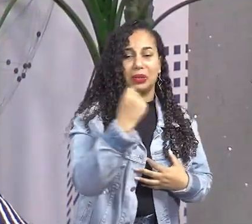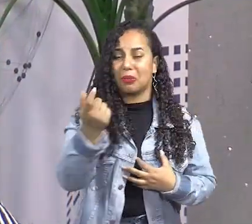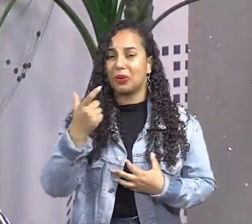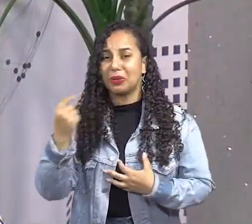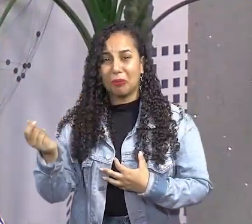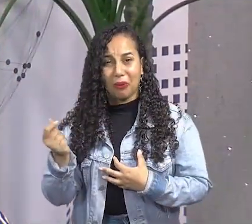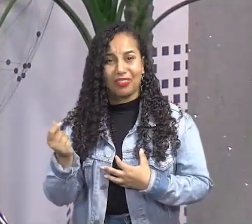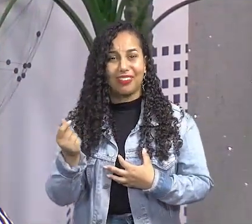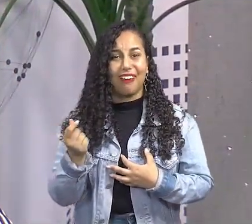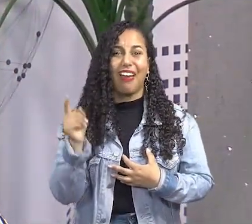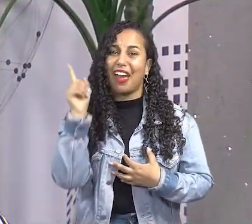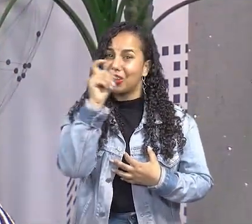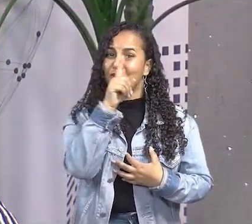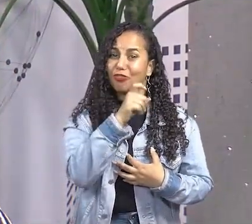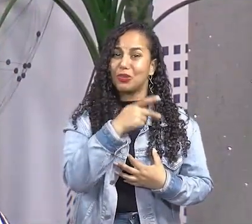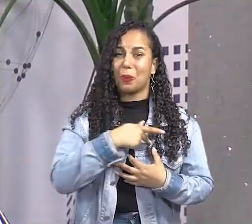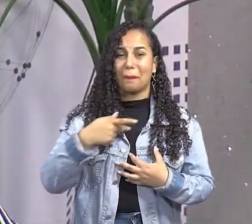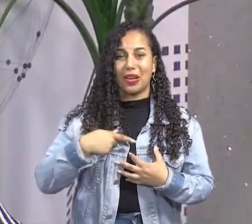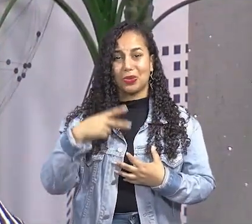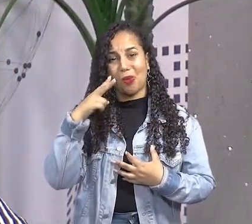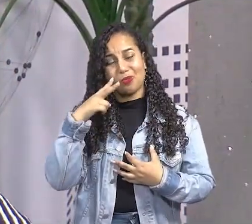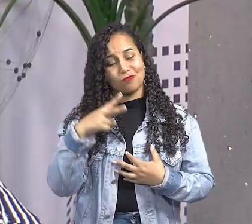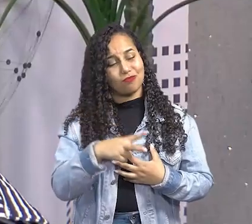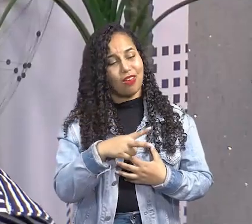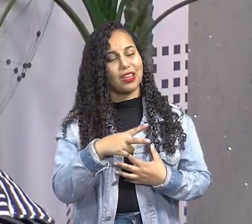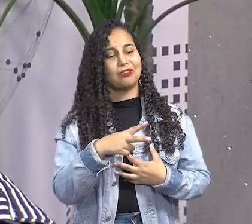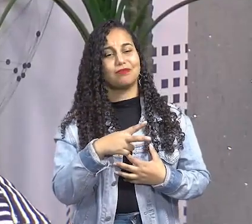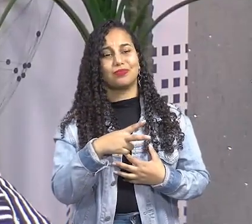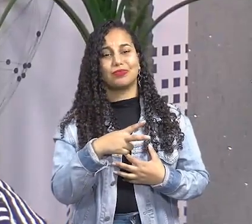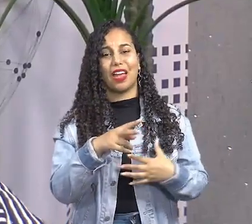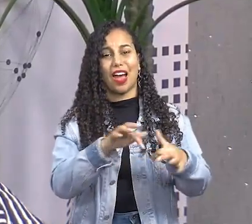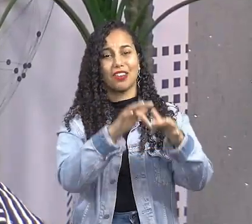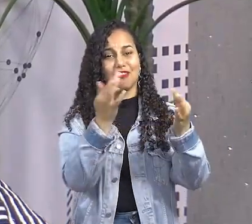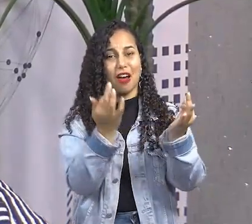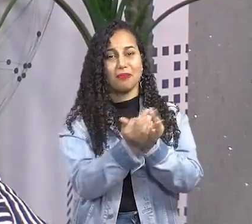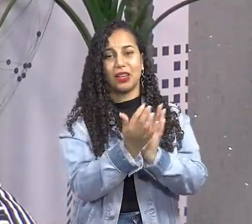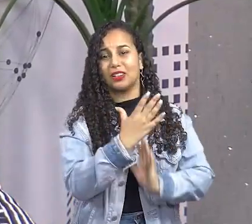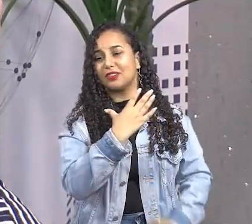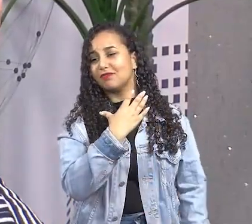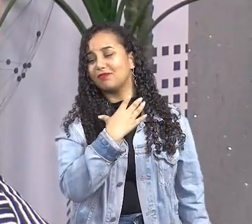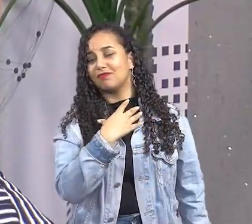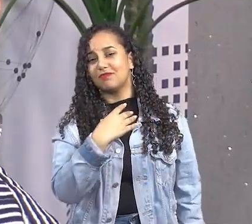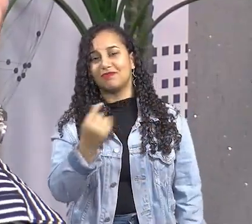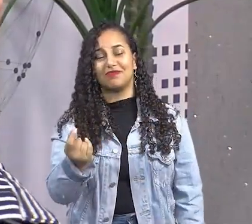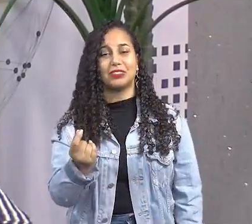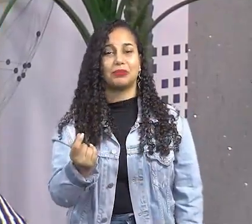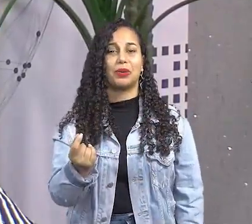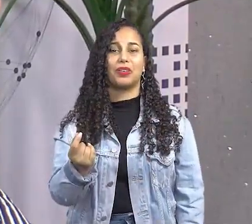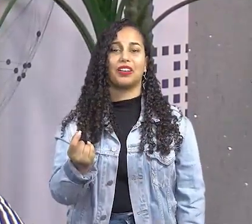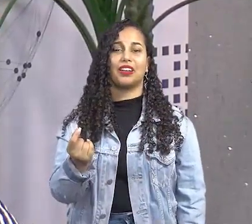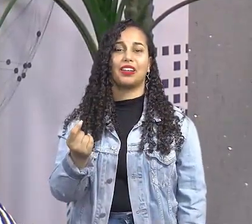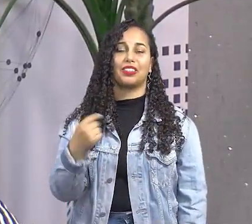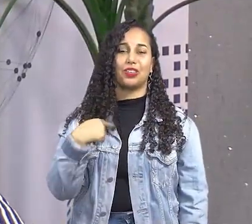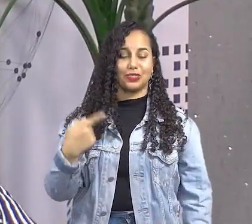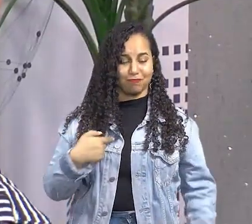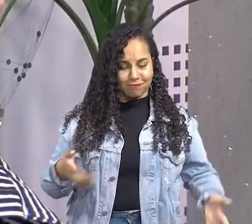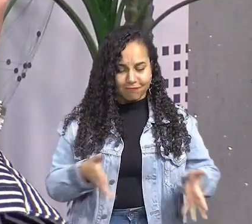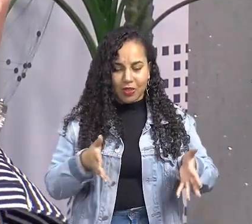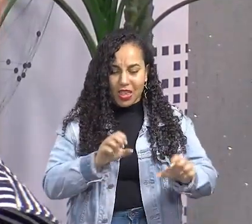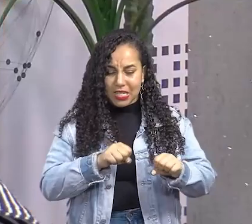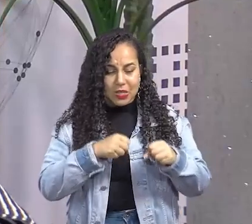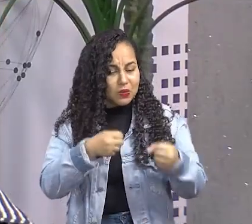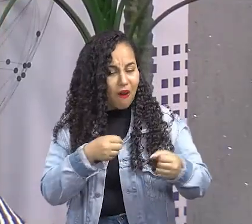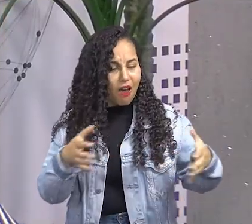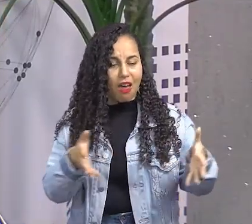que entristece mais um pastor do que uma família que a gente ama, dedica a ela, e